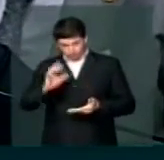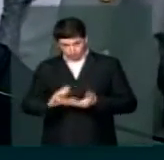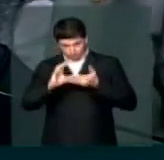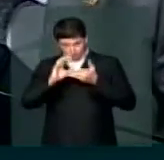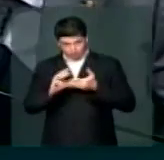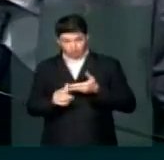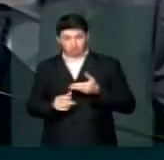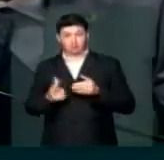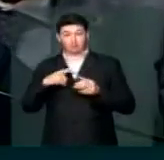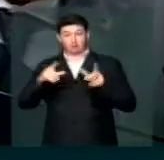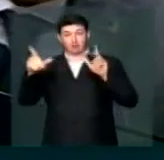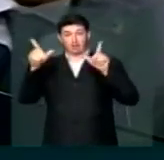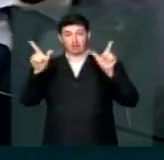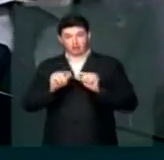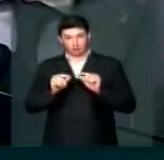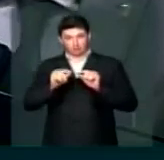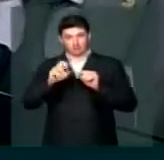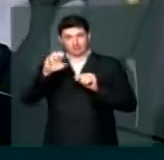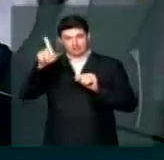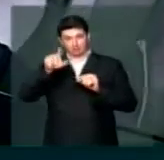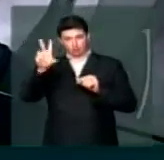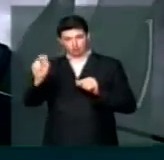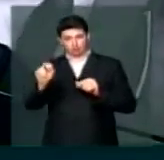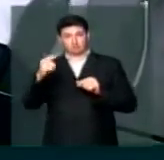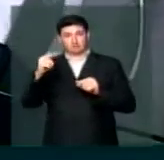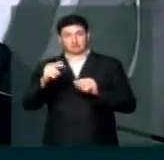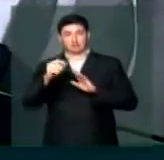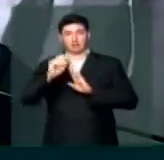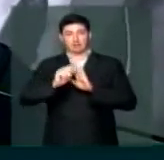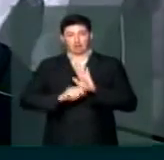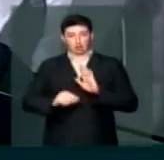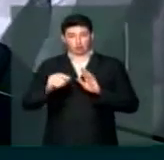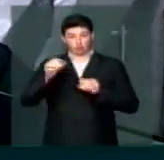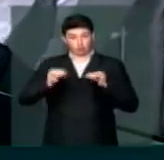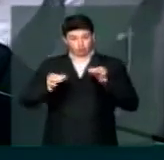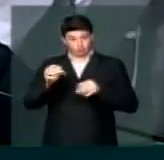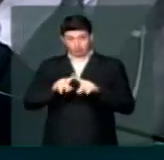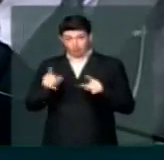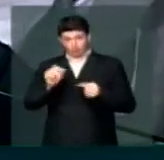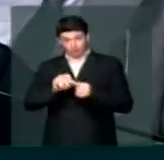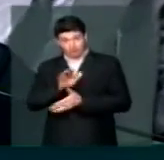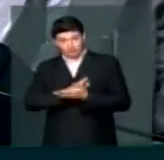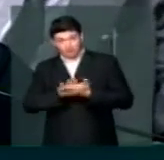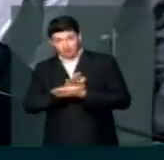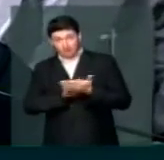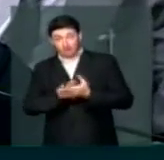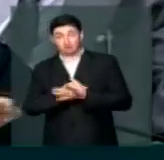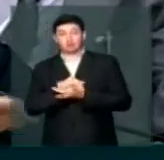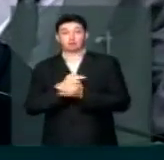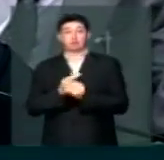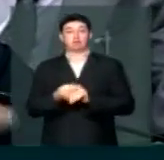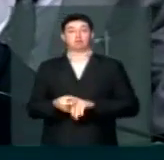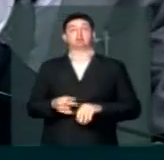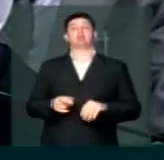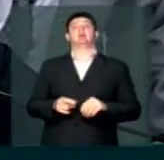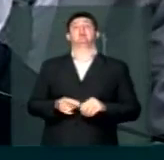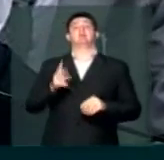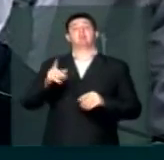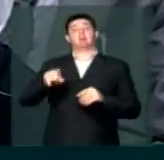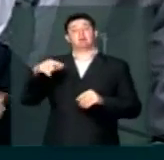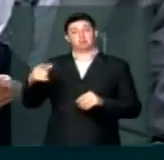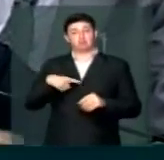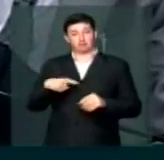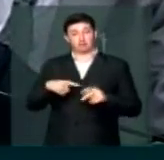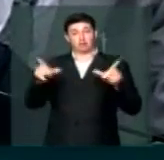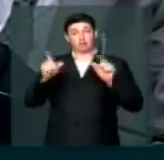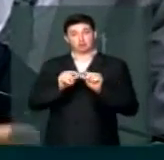votou com resumo executivo sem ler o parecer jurídico e nada fez depois de ter a informação que o